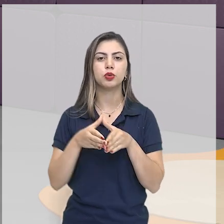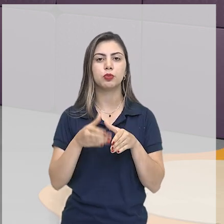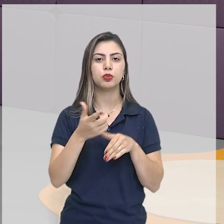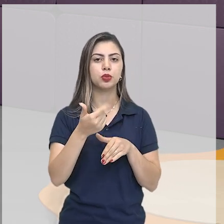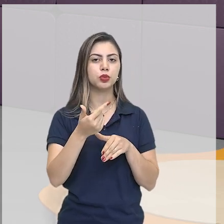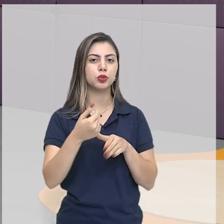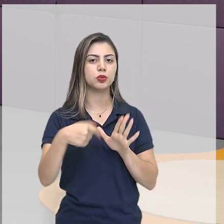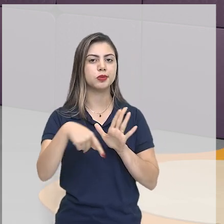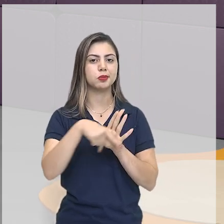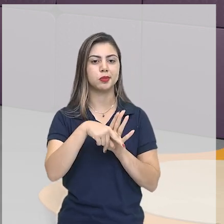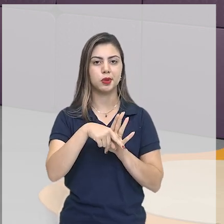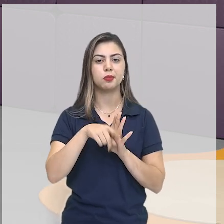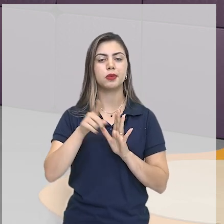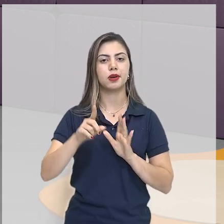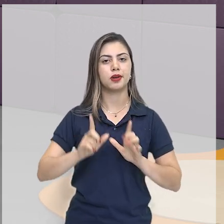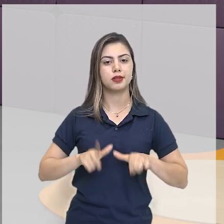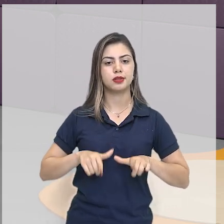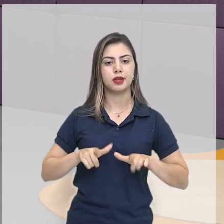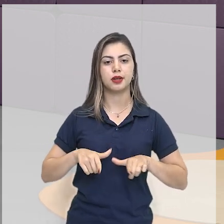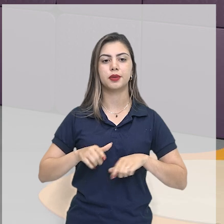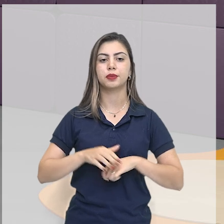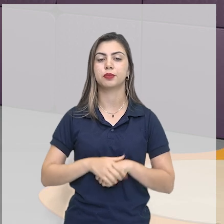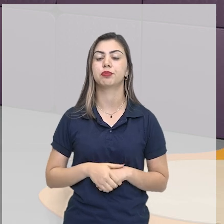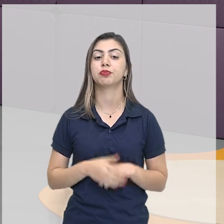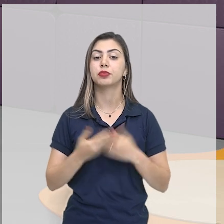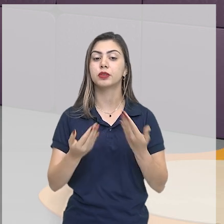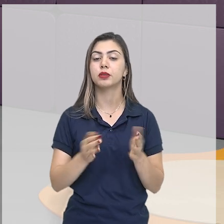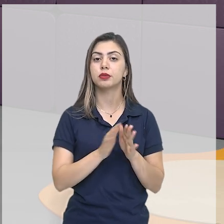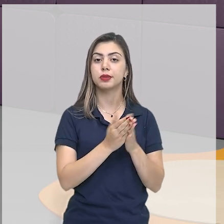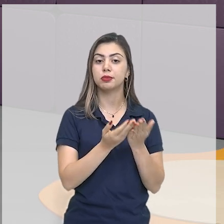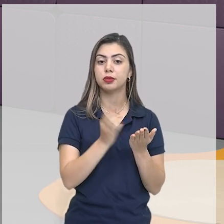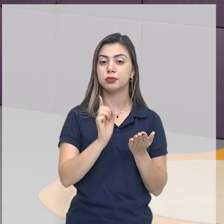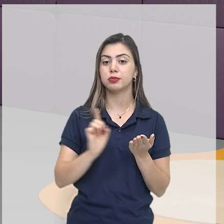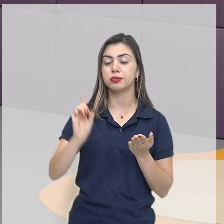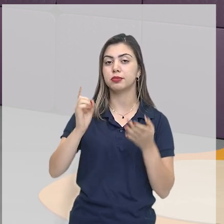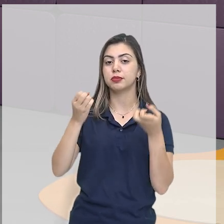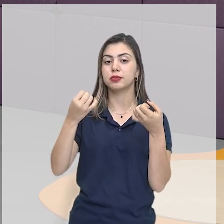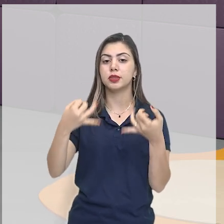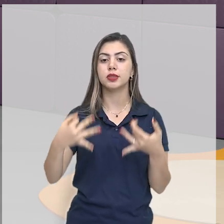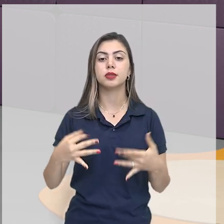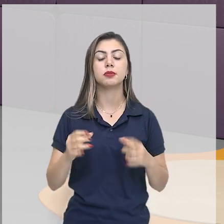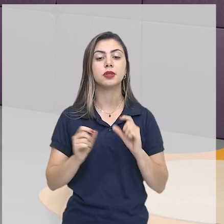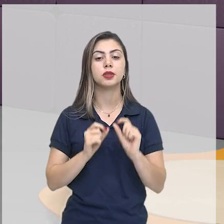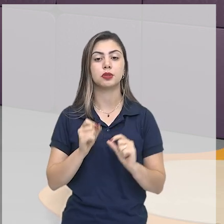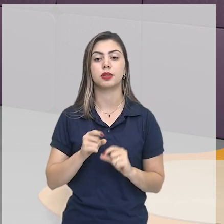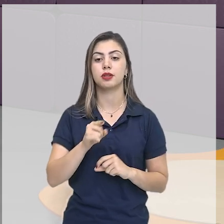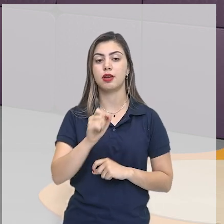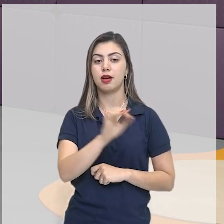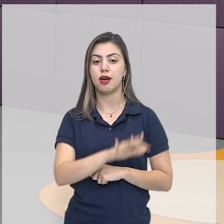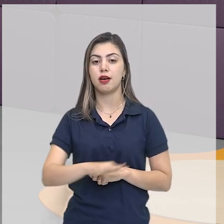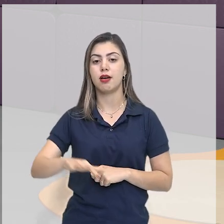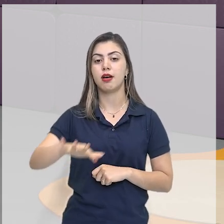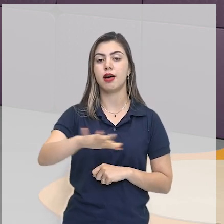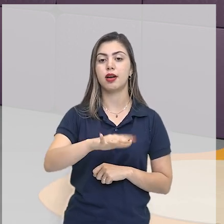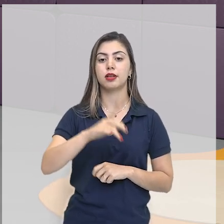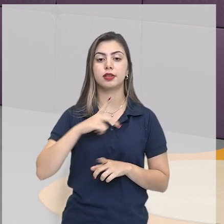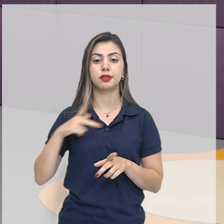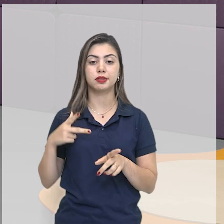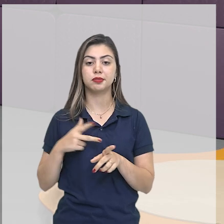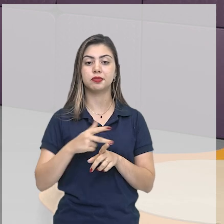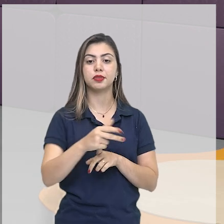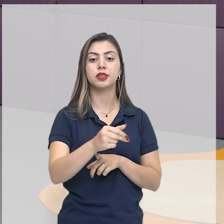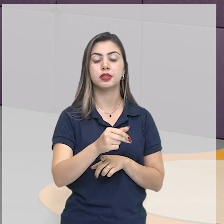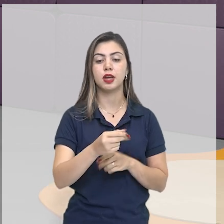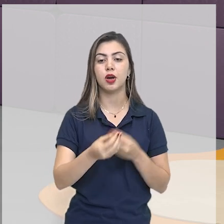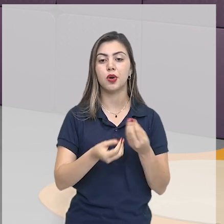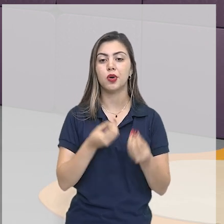Israel, né? A narrativa bíblica conta que a região teria sido conquistada